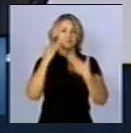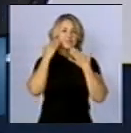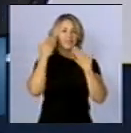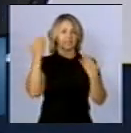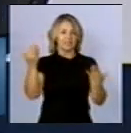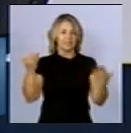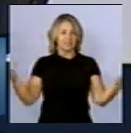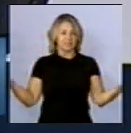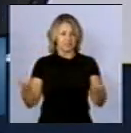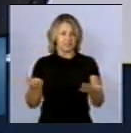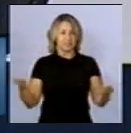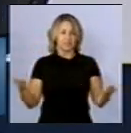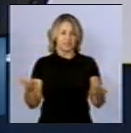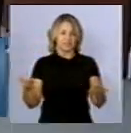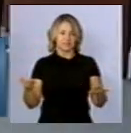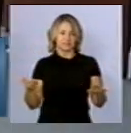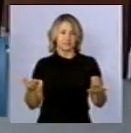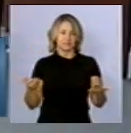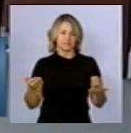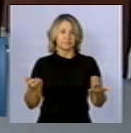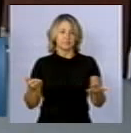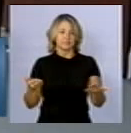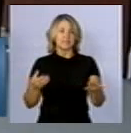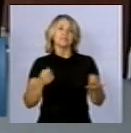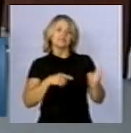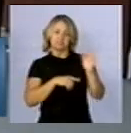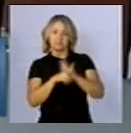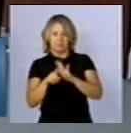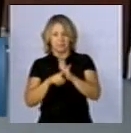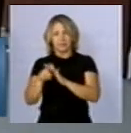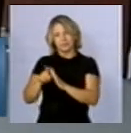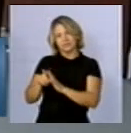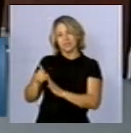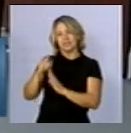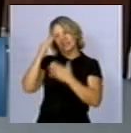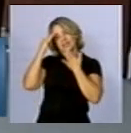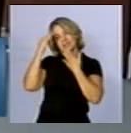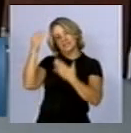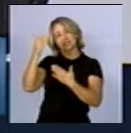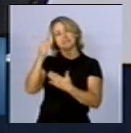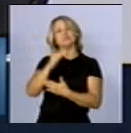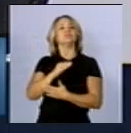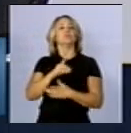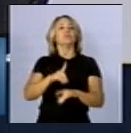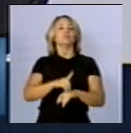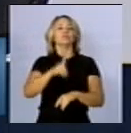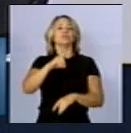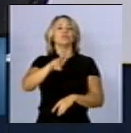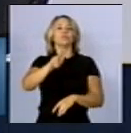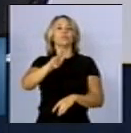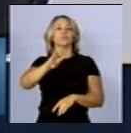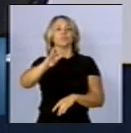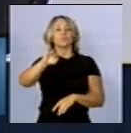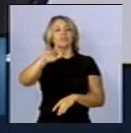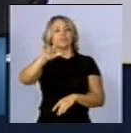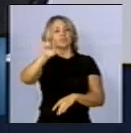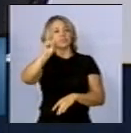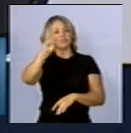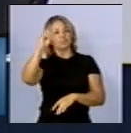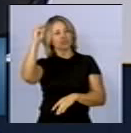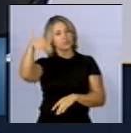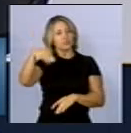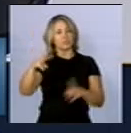agradeço pergunto se tem alguma pergunta agradeço Doutor Wilson Marques de Almeida todas